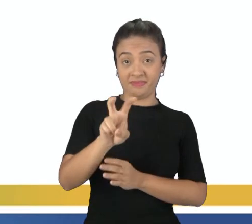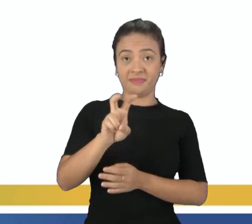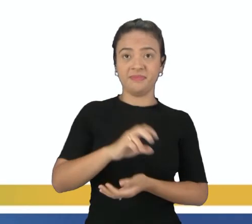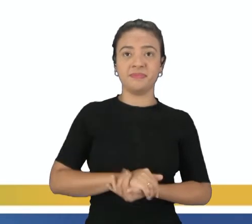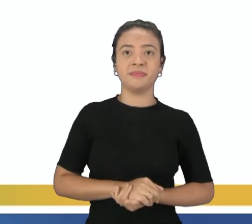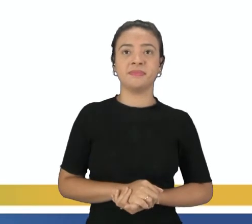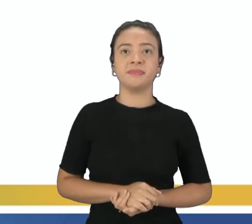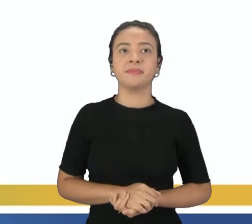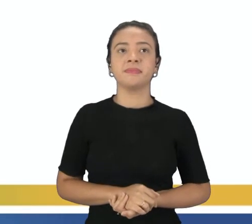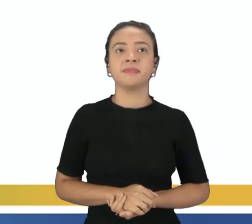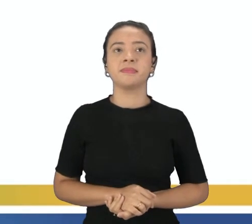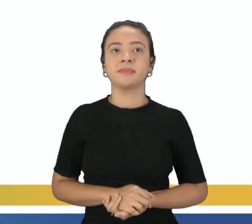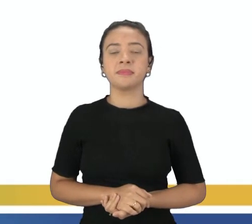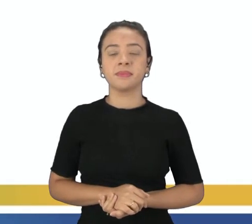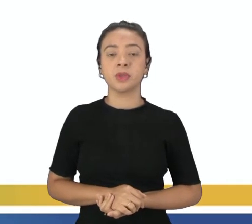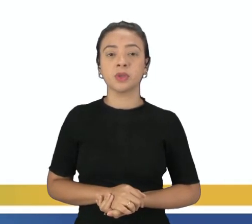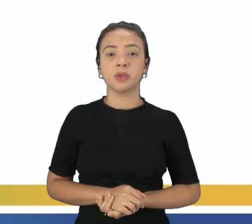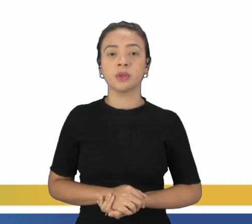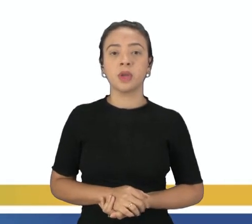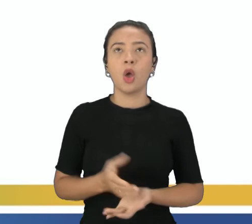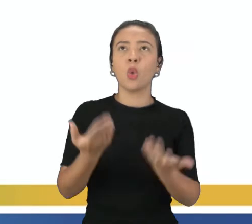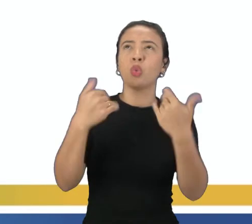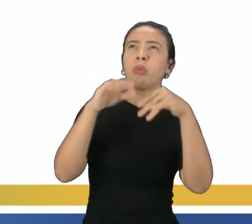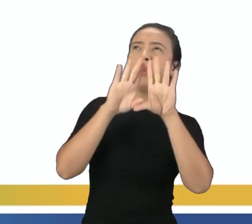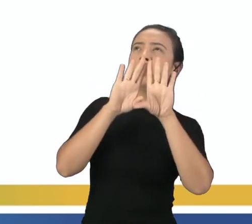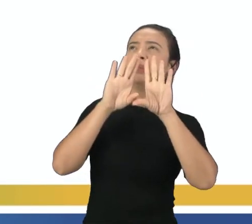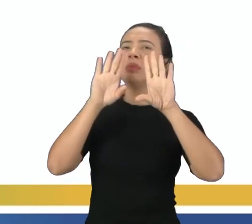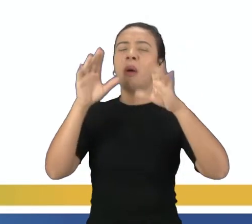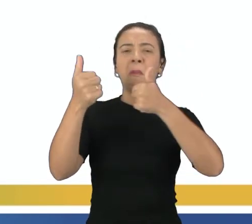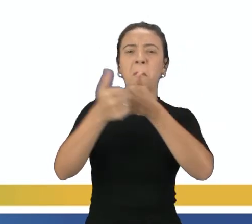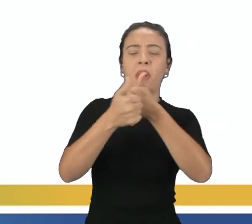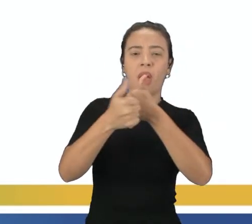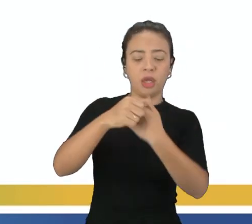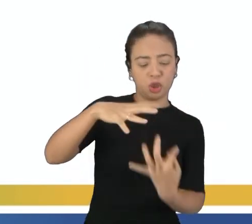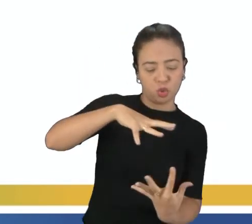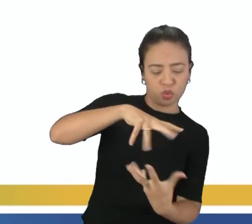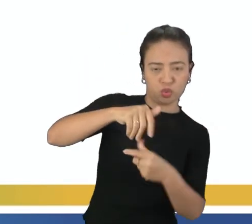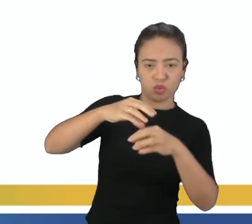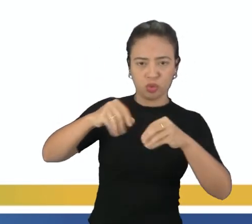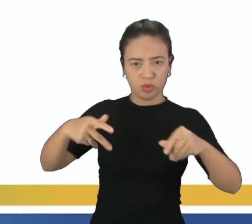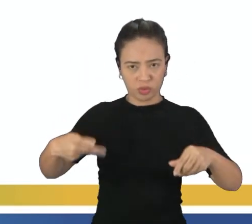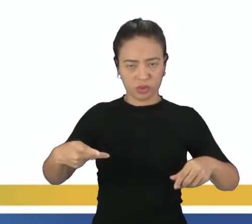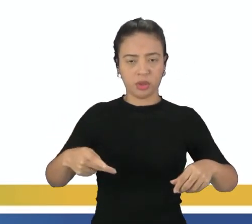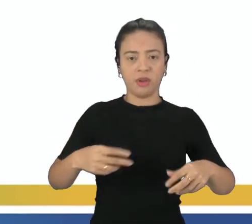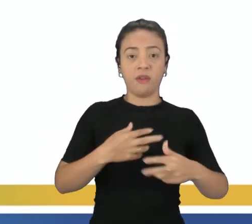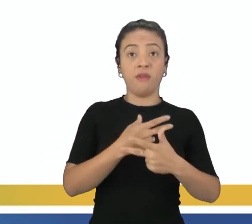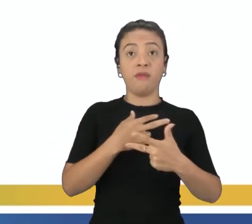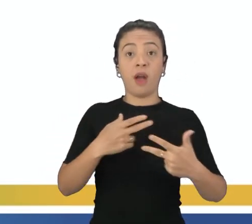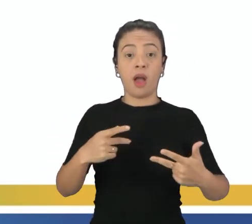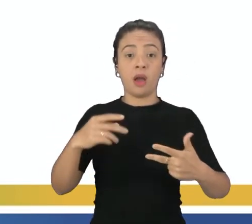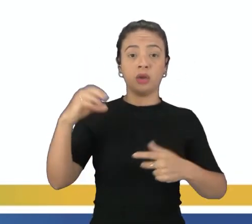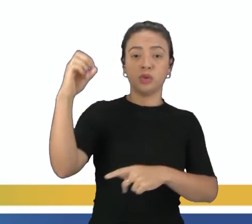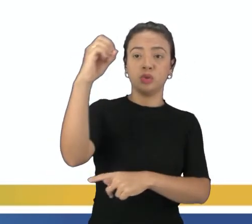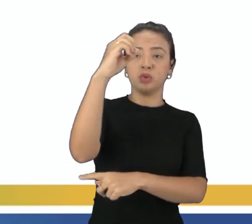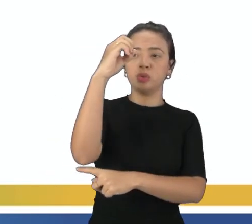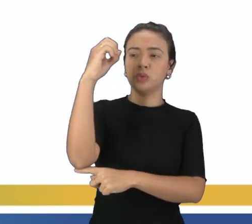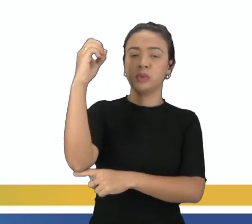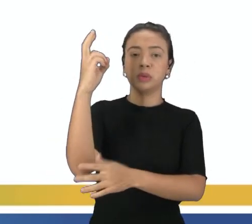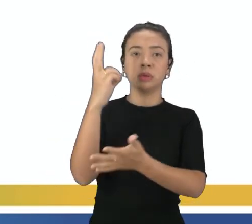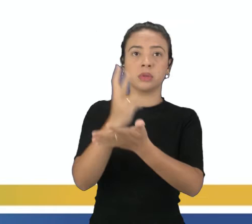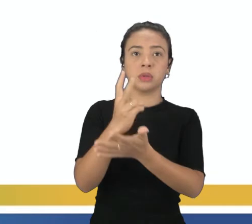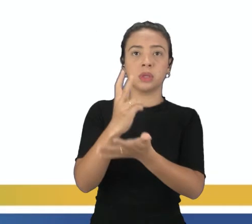5. No espaço sideral próximo à Terra, diversos satélites artificiais